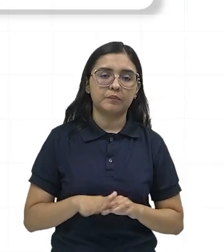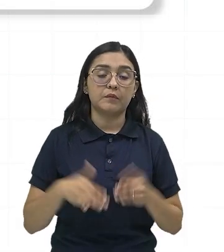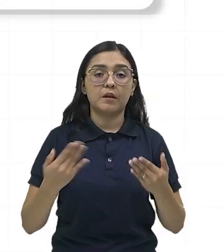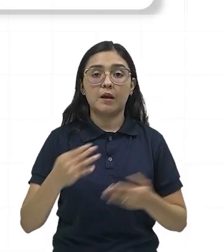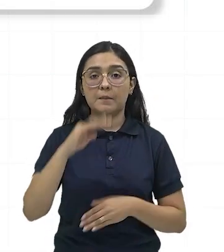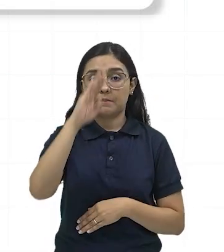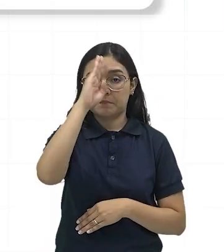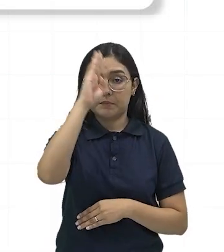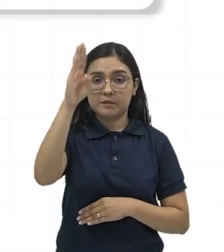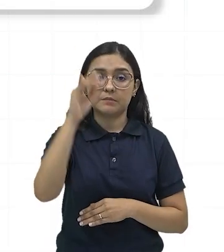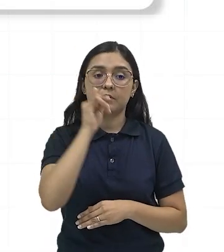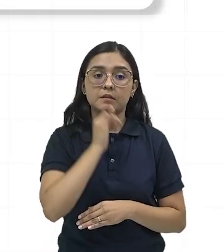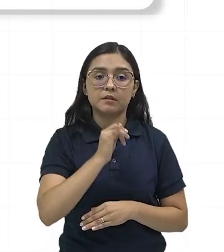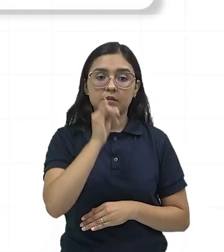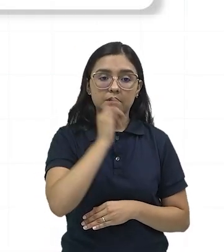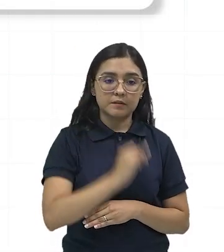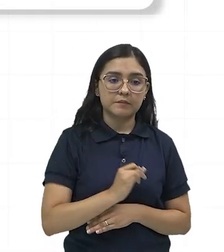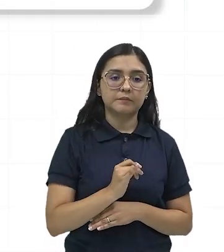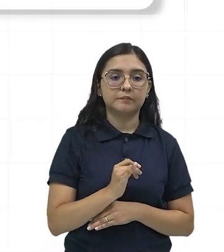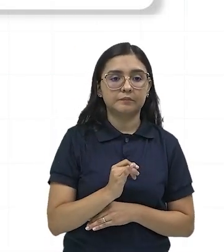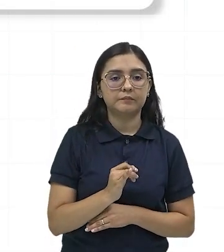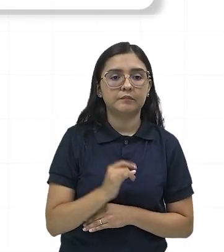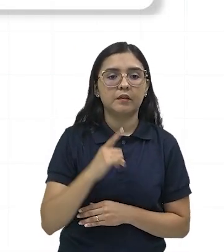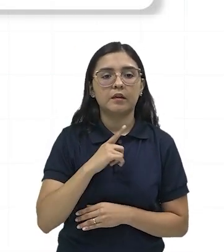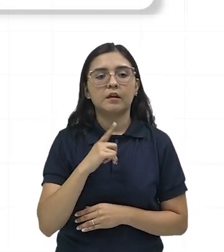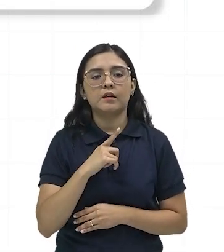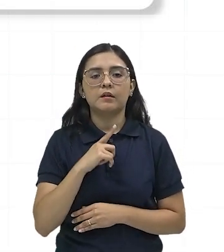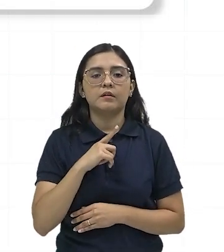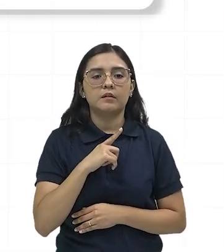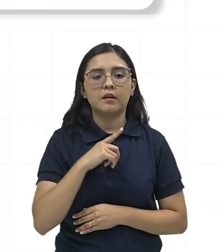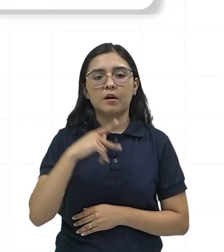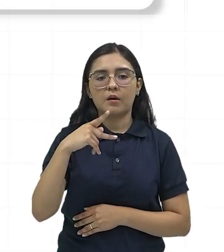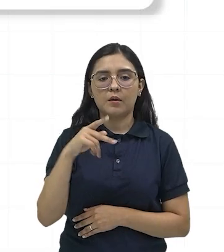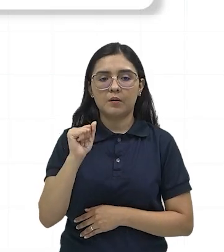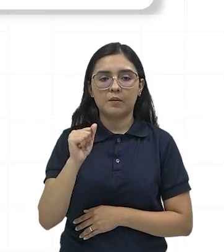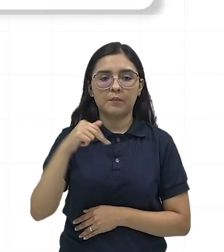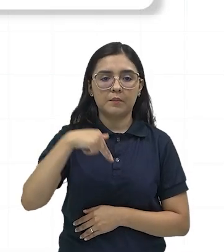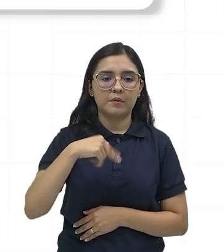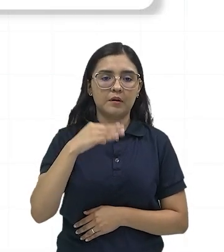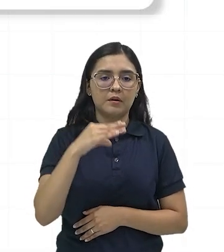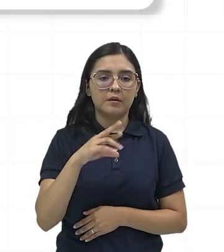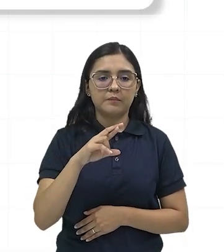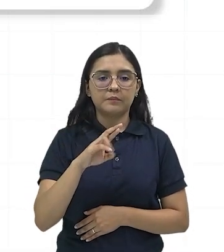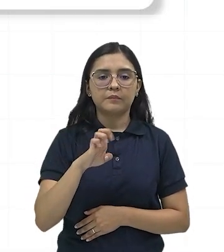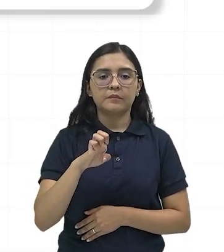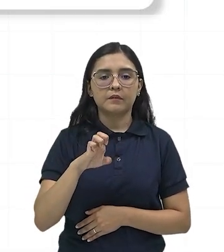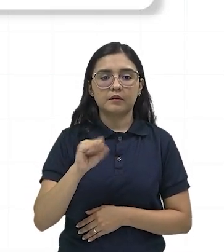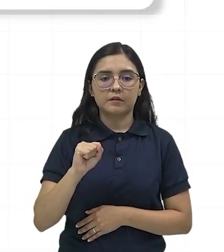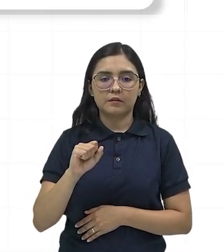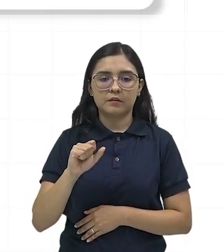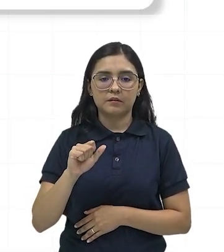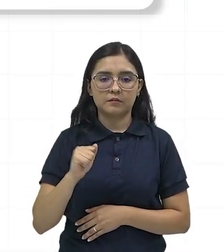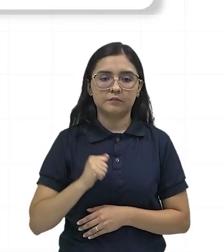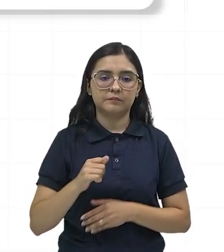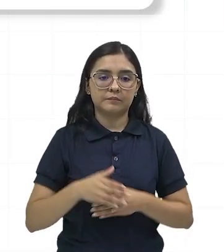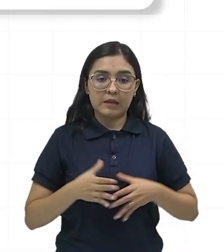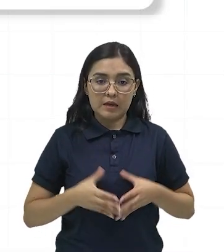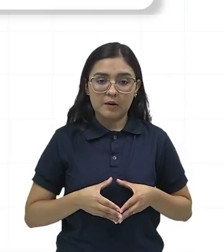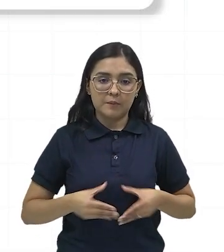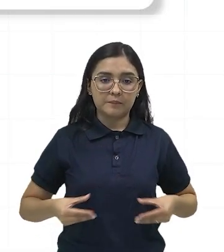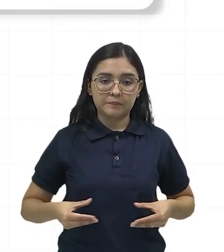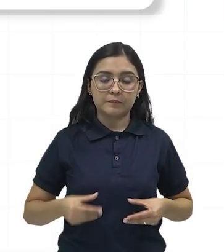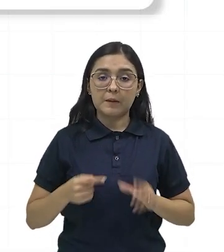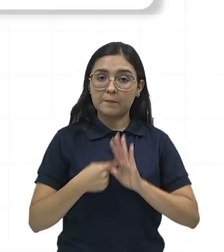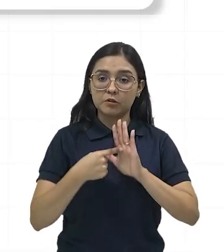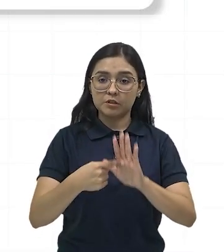de glândula mista que nós temos aí é o pâncreas, gente. Esse órgão que aparece aí na imagem